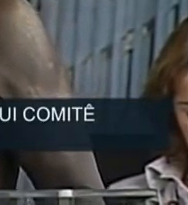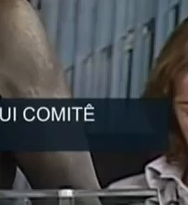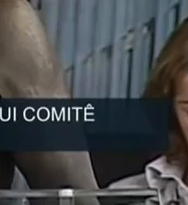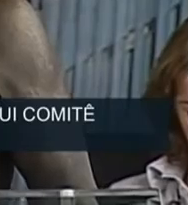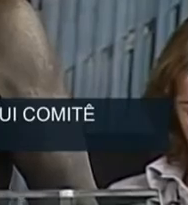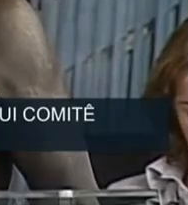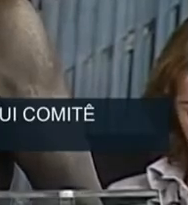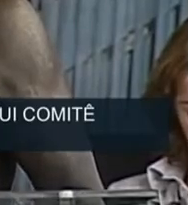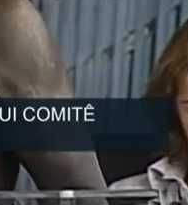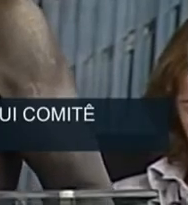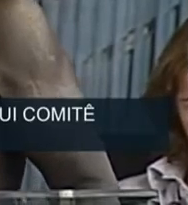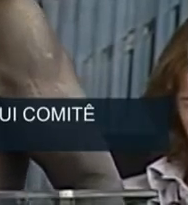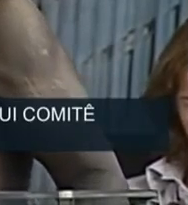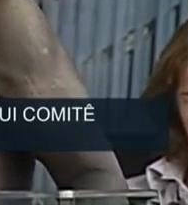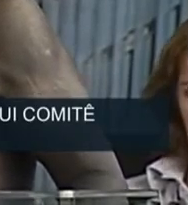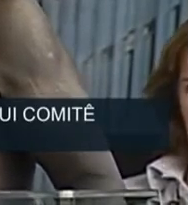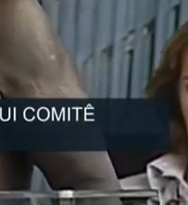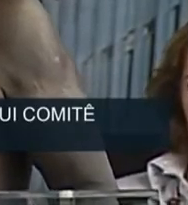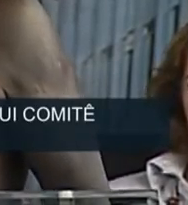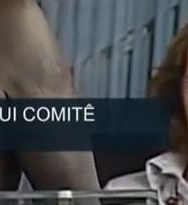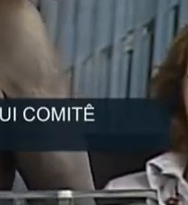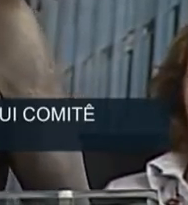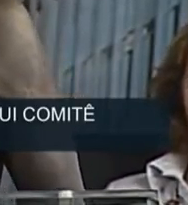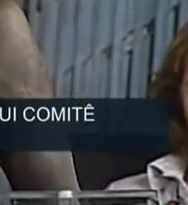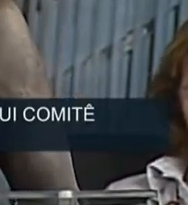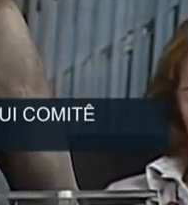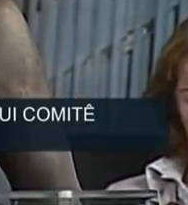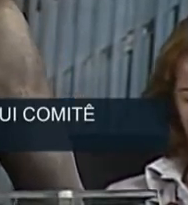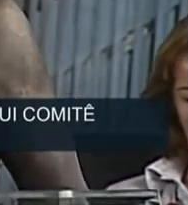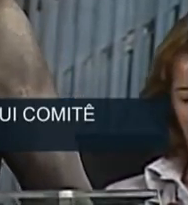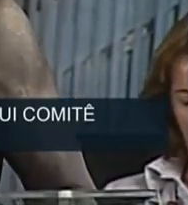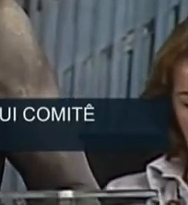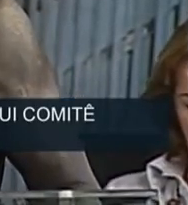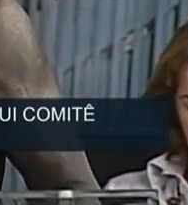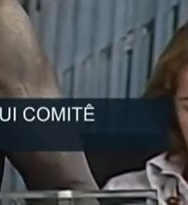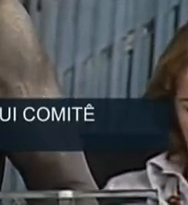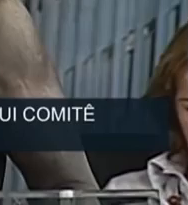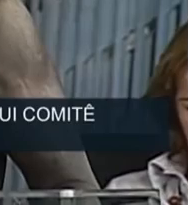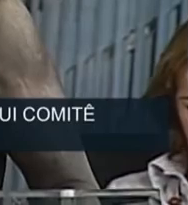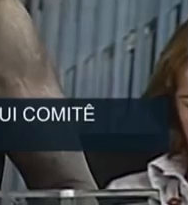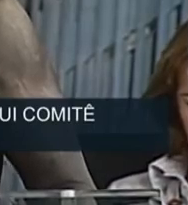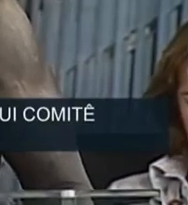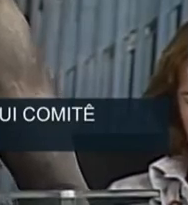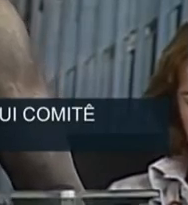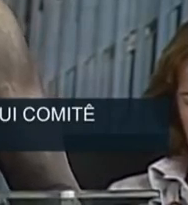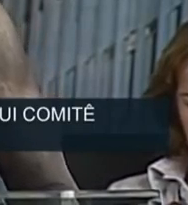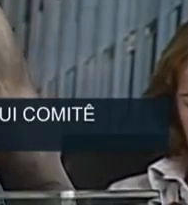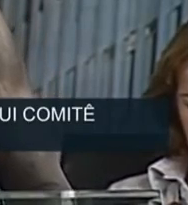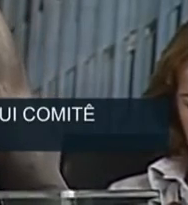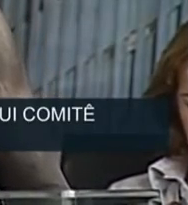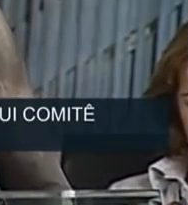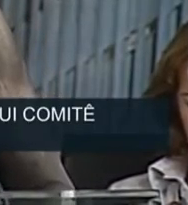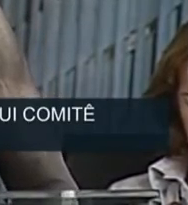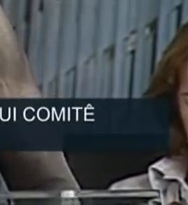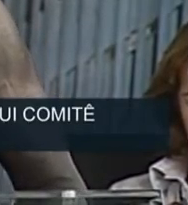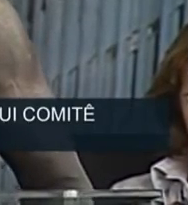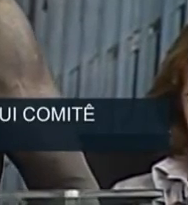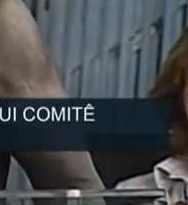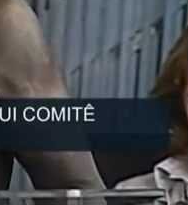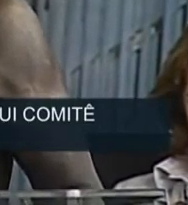decreto que eles fizeram. Isso me preocupa. Porque tem muitos meus parentes que precisam